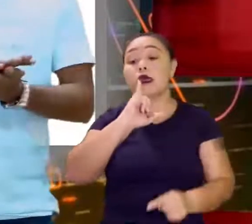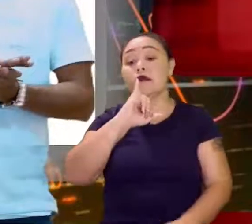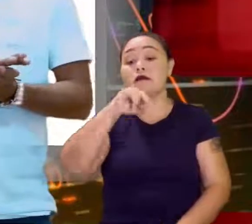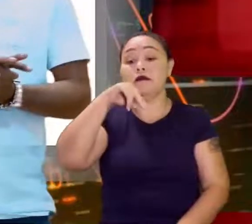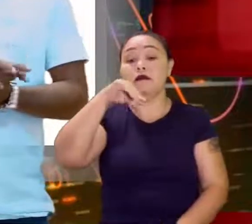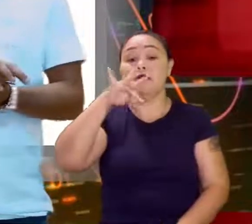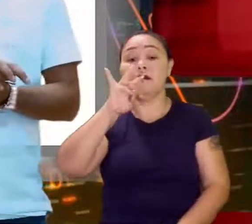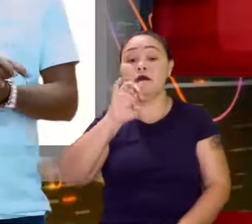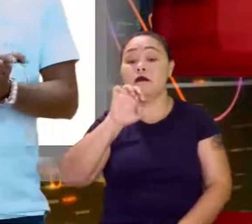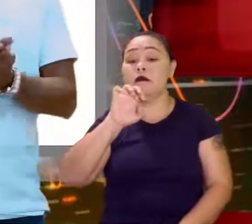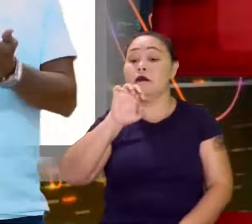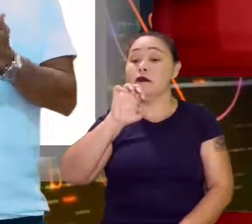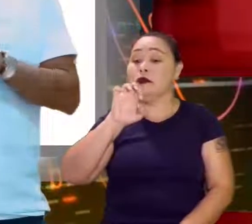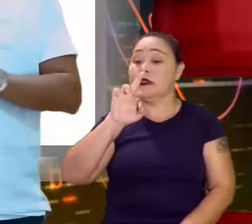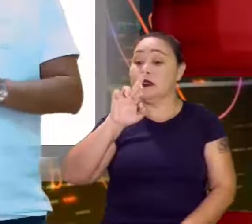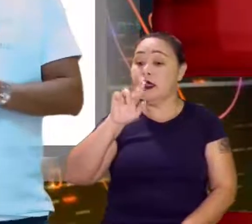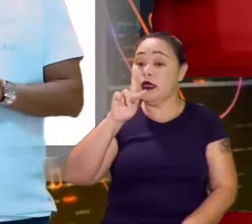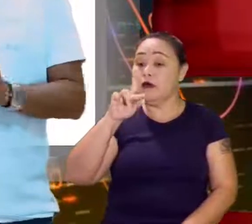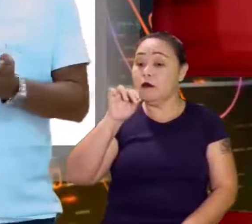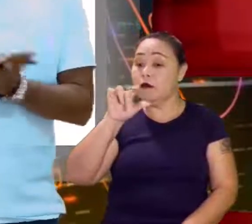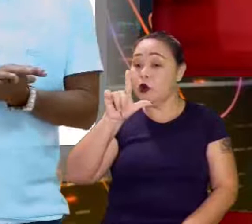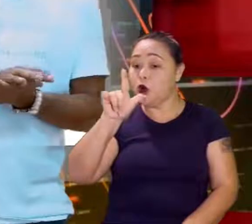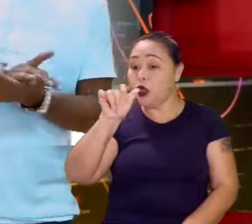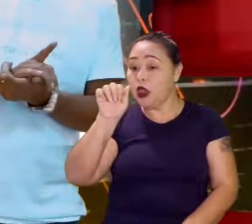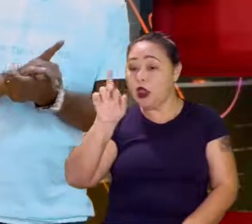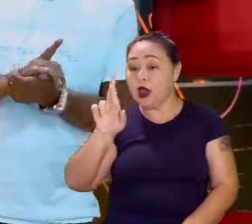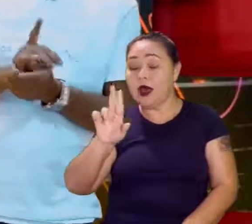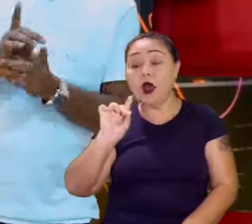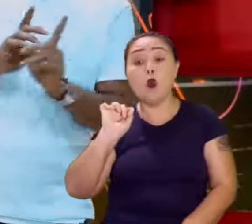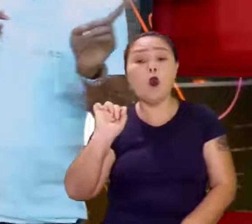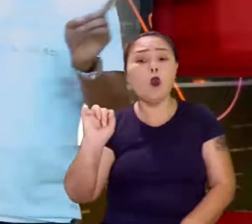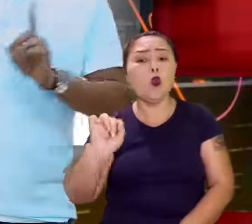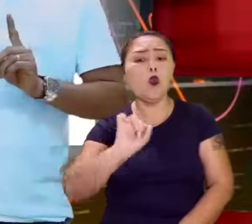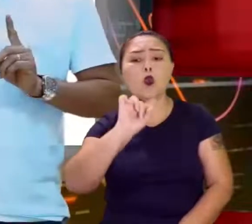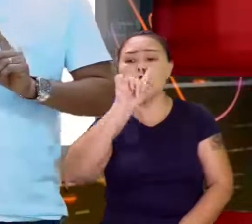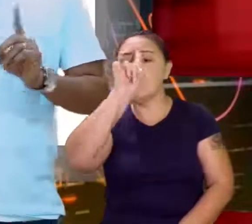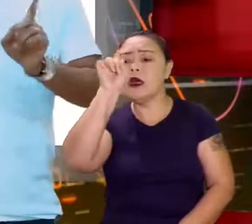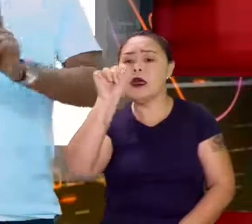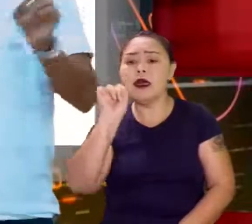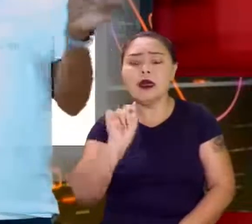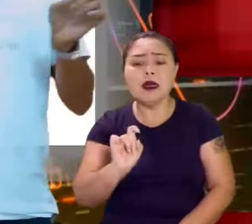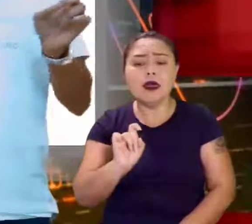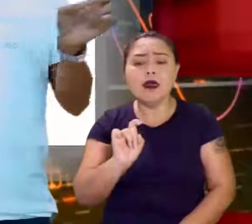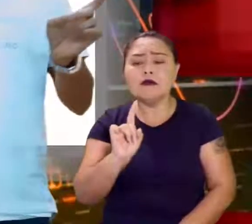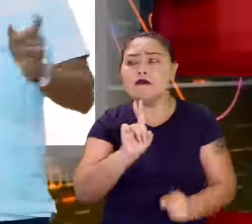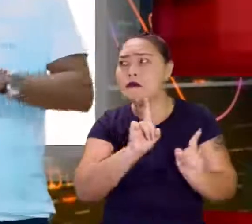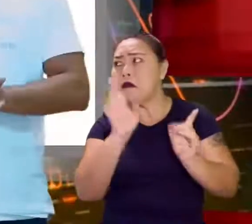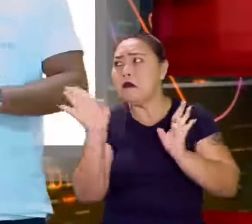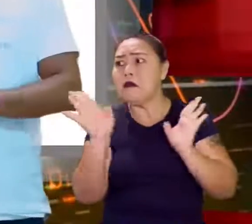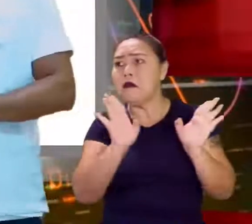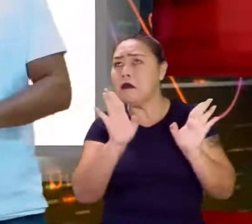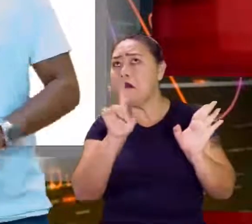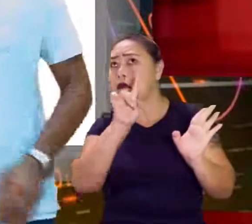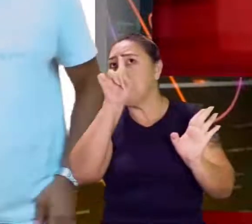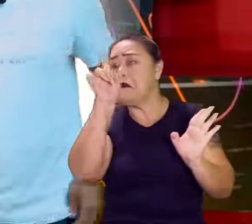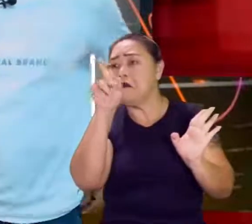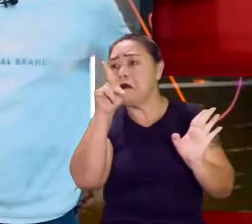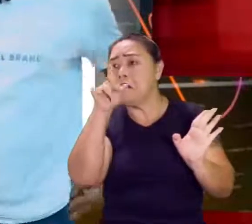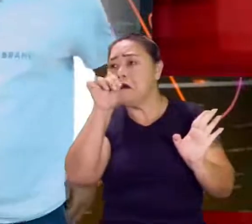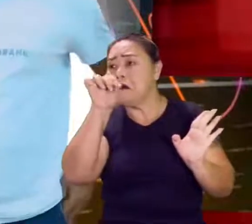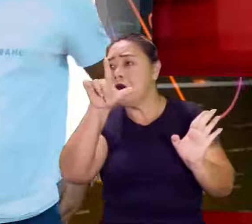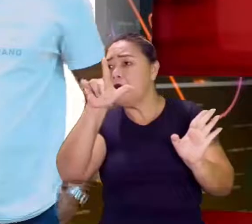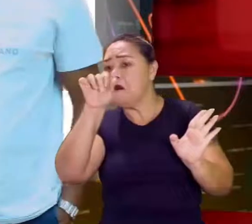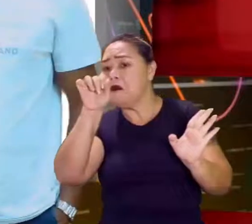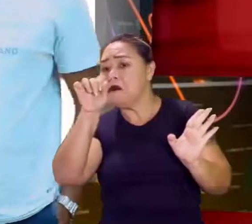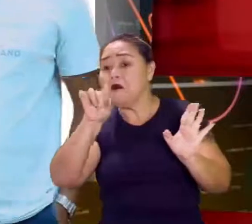aritmética. Interpolar, né? O que será que é isso, interpolar? Polar nos polos. Nos polos. Deve ser